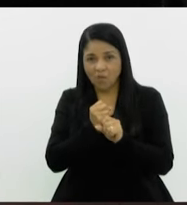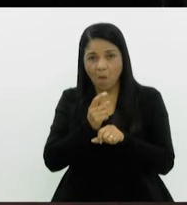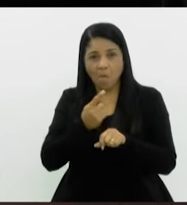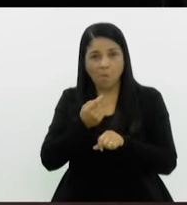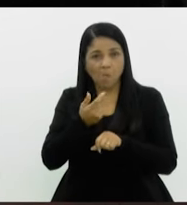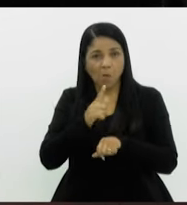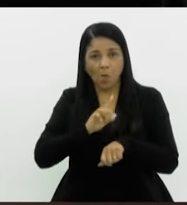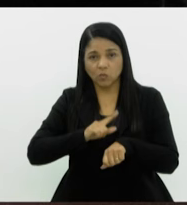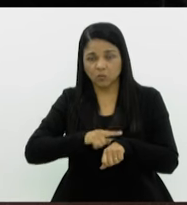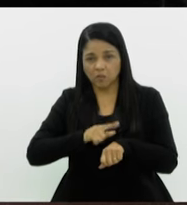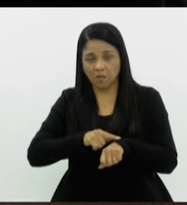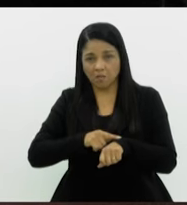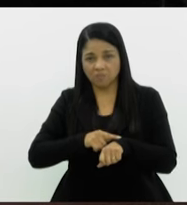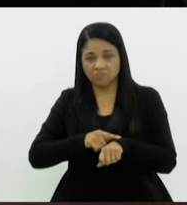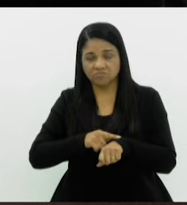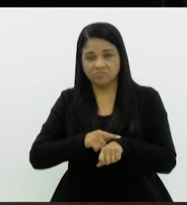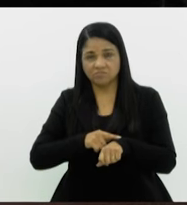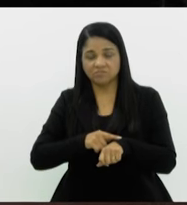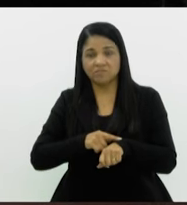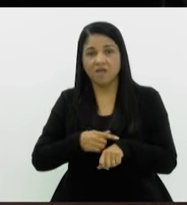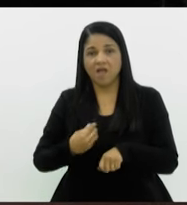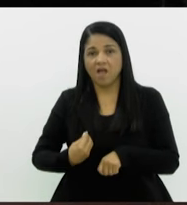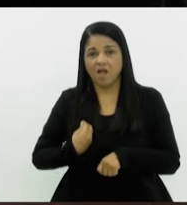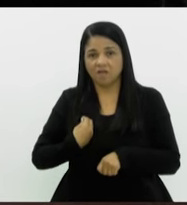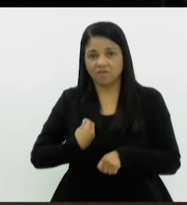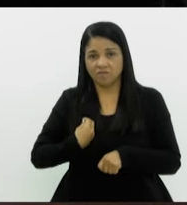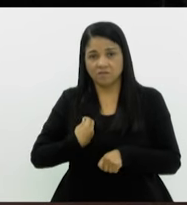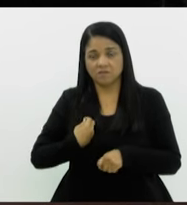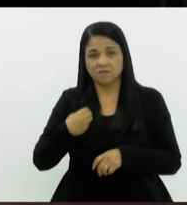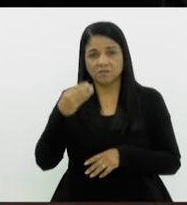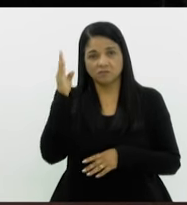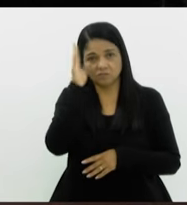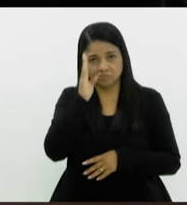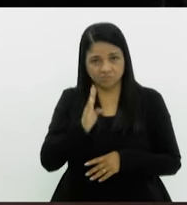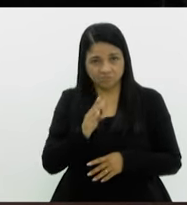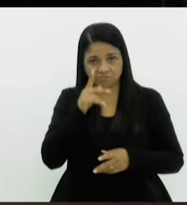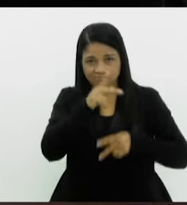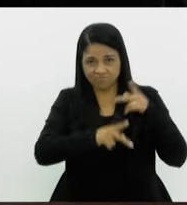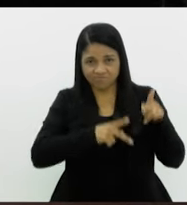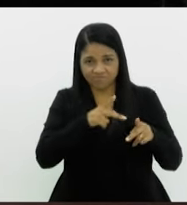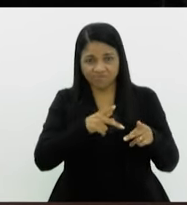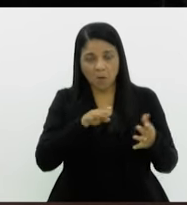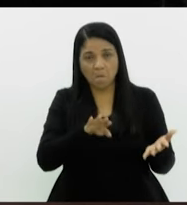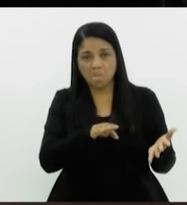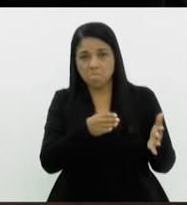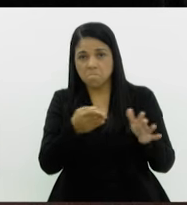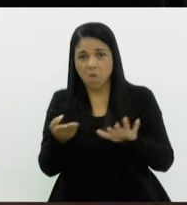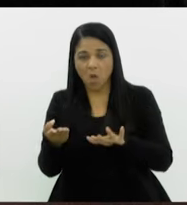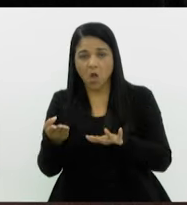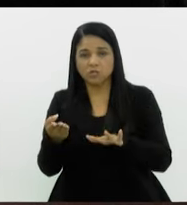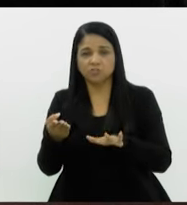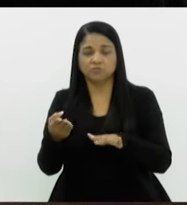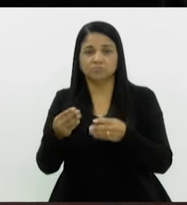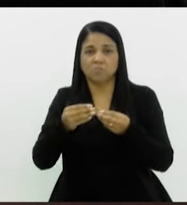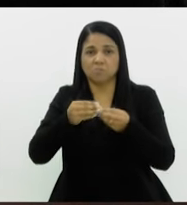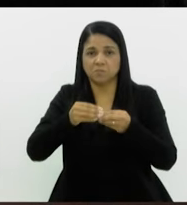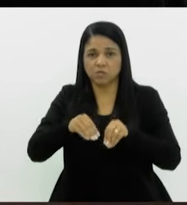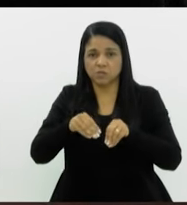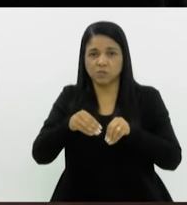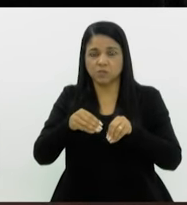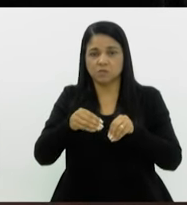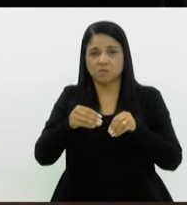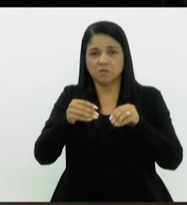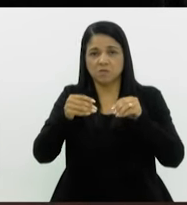tem empreendido a vida de brasileiros prejuízo, morte e destruição, sem mostrar, ao menos,